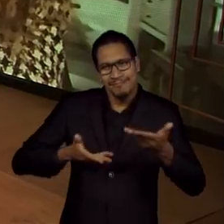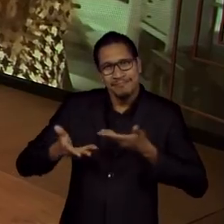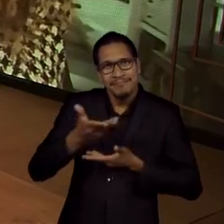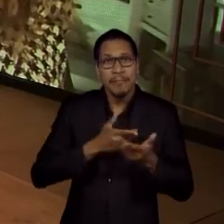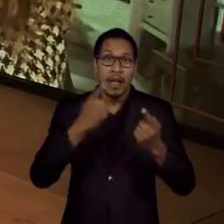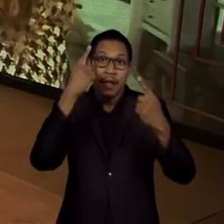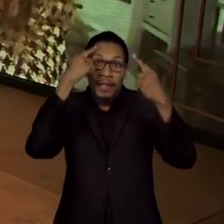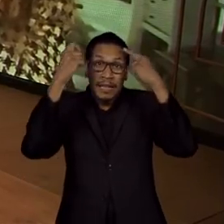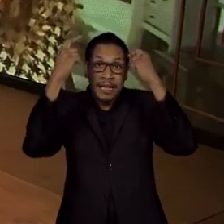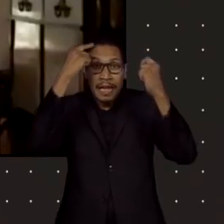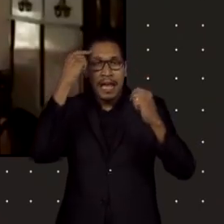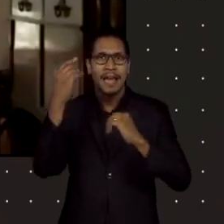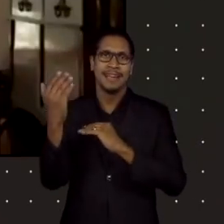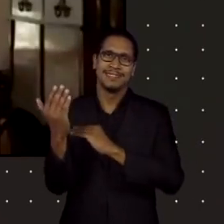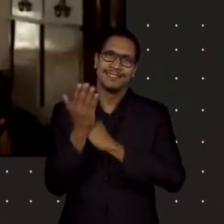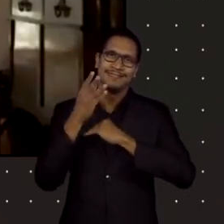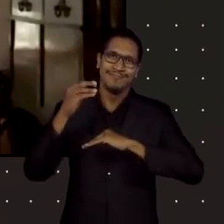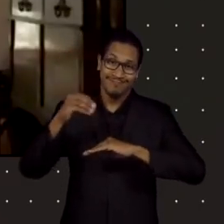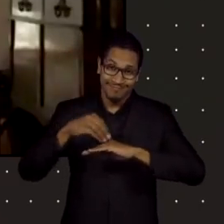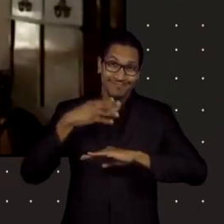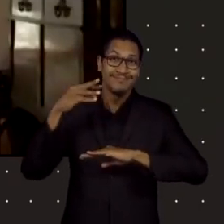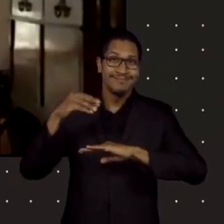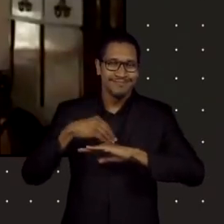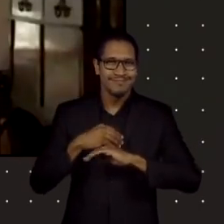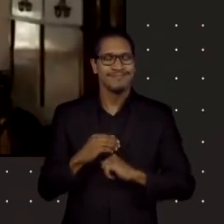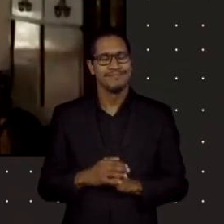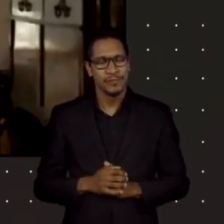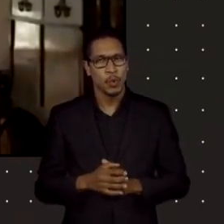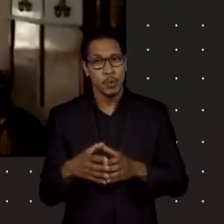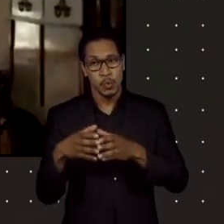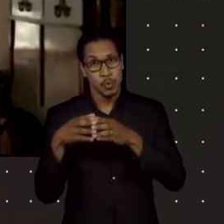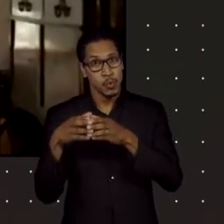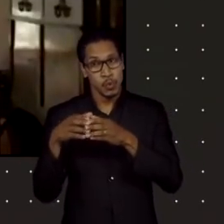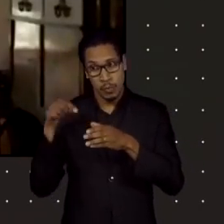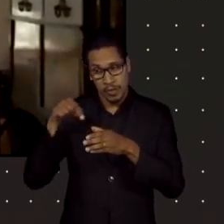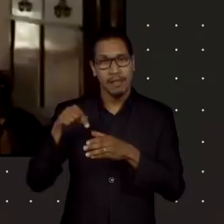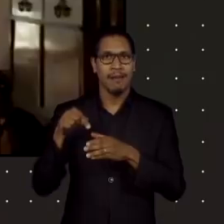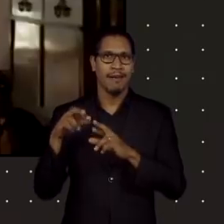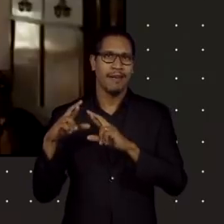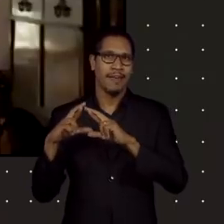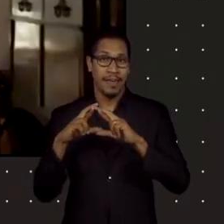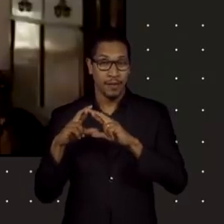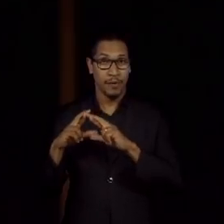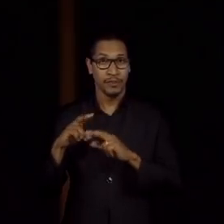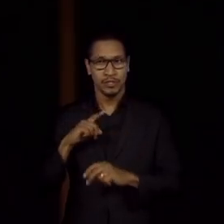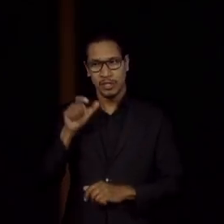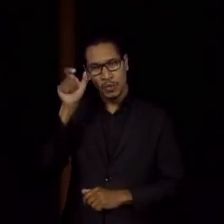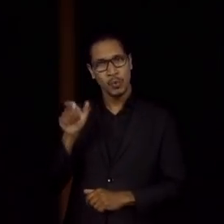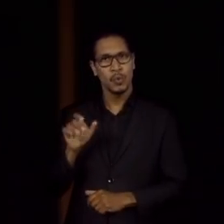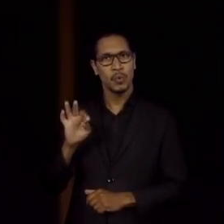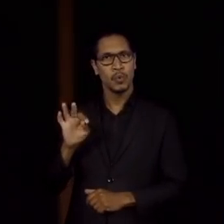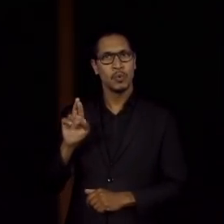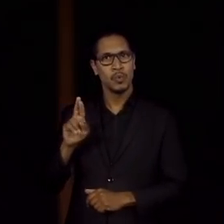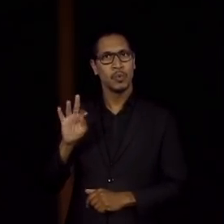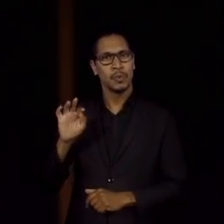criativo. Você, toda a equipe da Record, o Tuta, né?